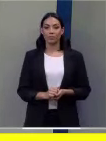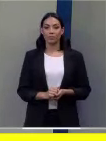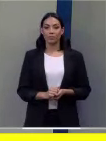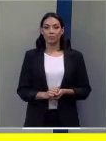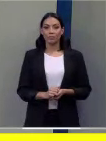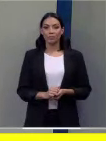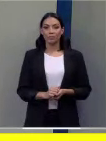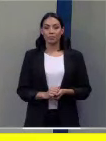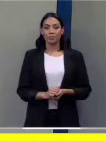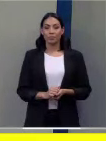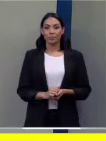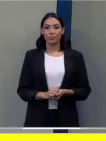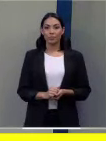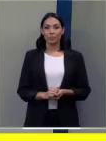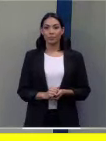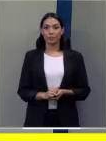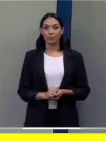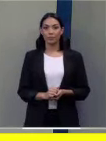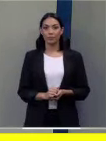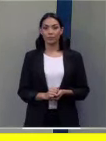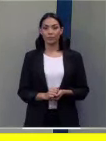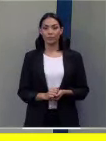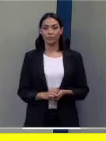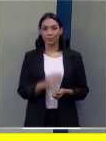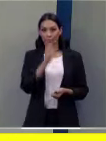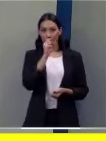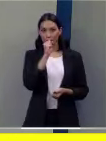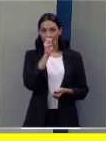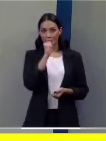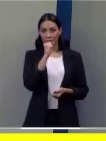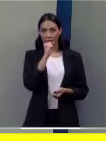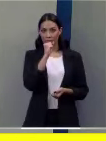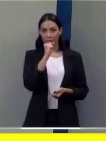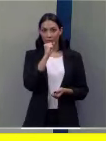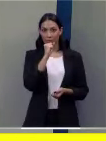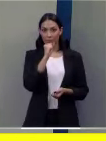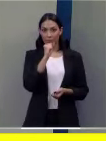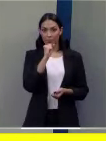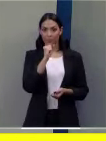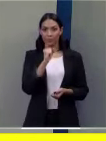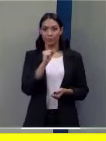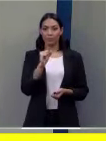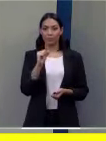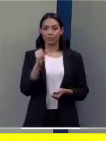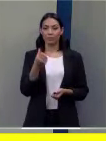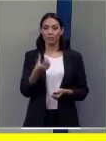primeiro número sorteado. Bola laranja, número